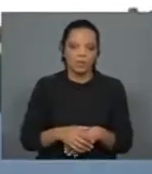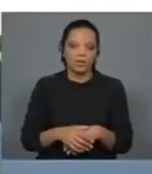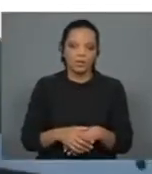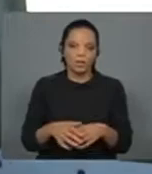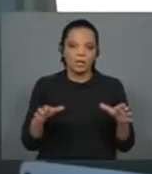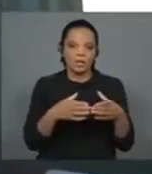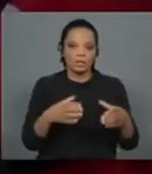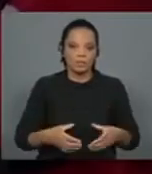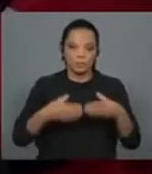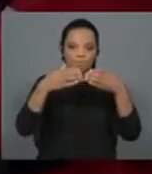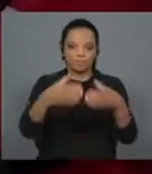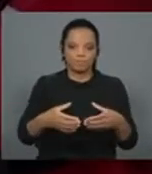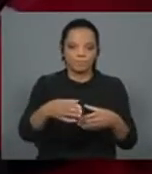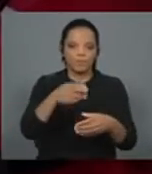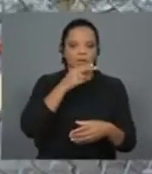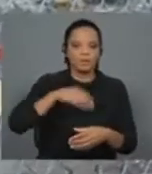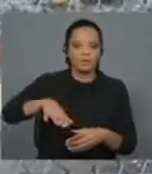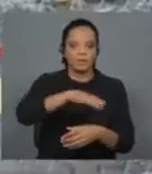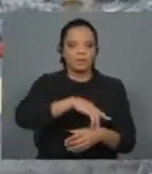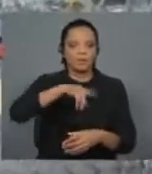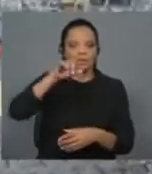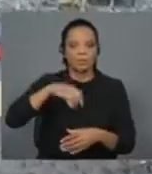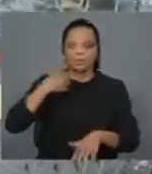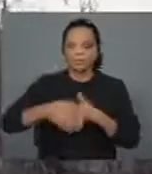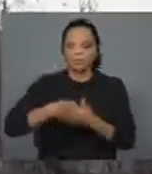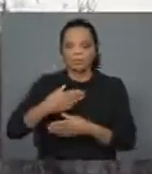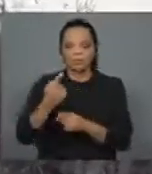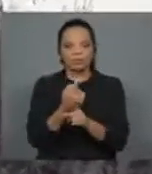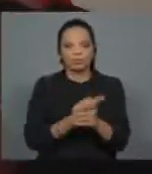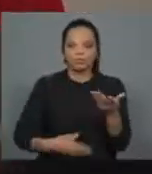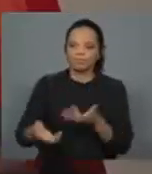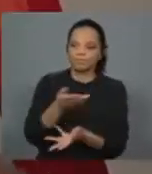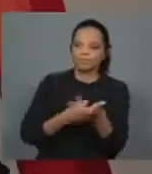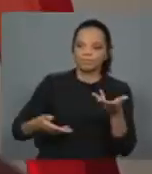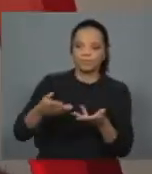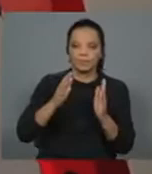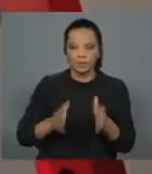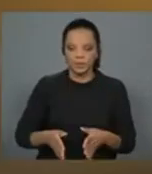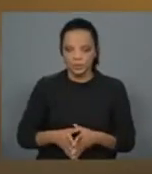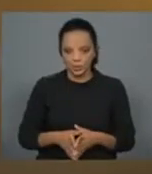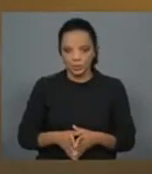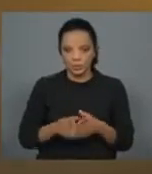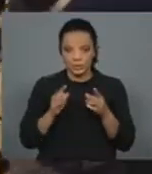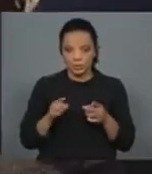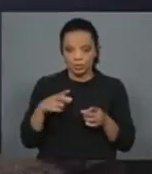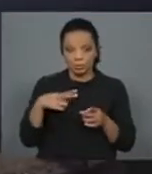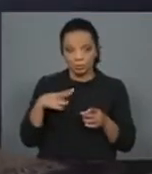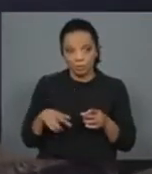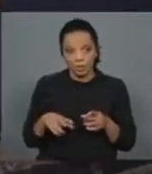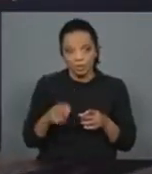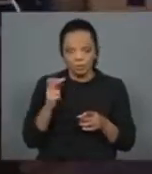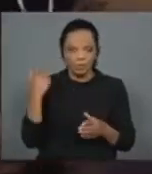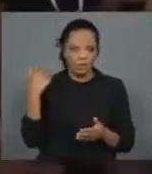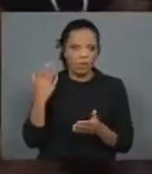terreno e a rápida recuperação, a articulação das entidades que é necessária ser feita, e nisto Portugal desde, enfim, há muitos